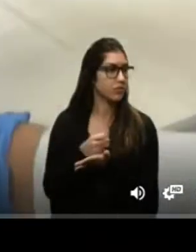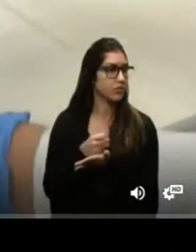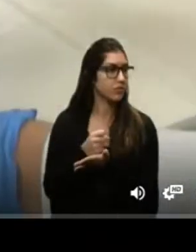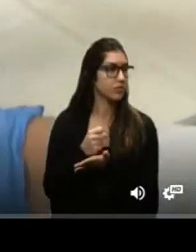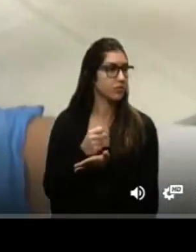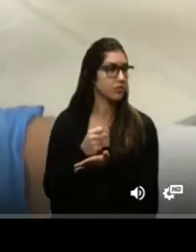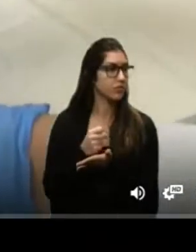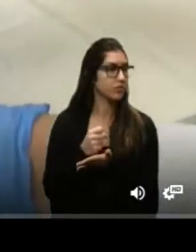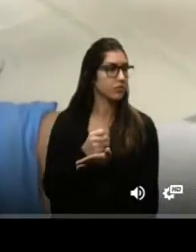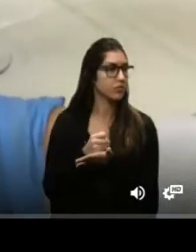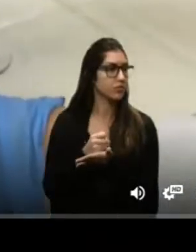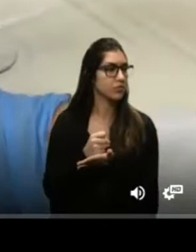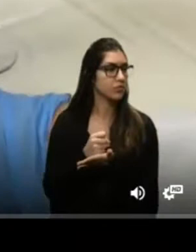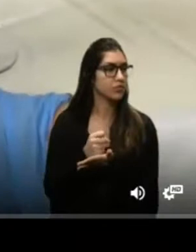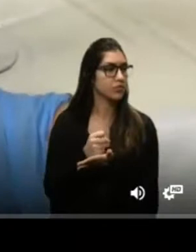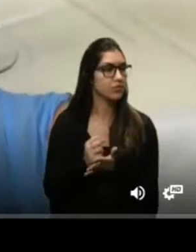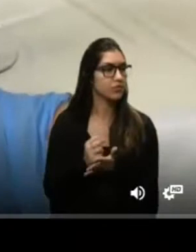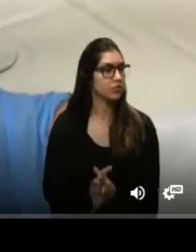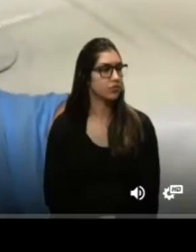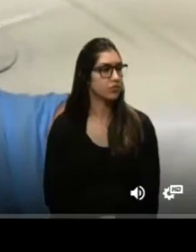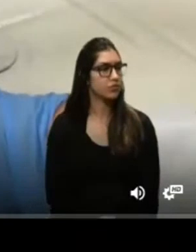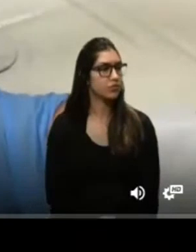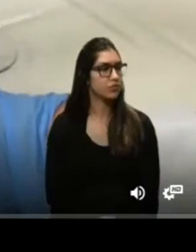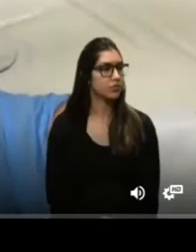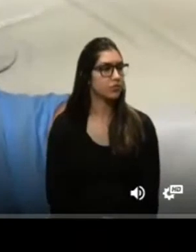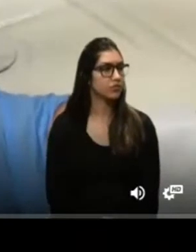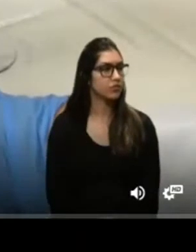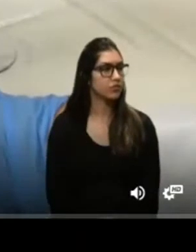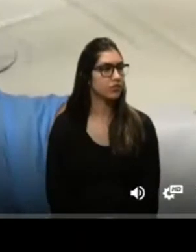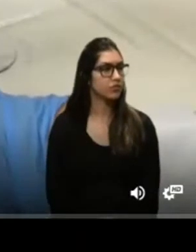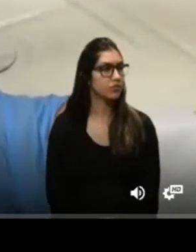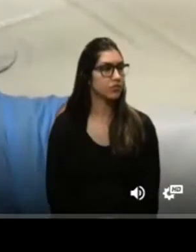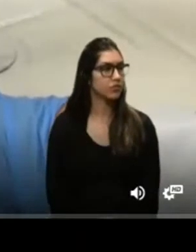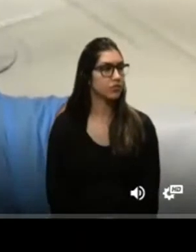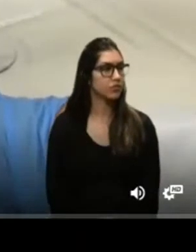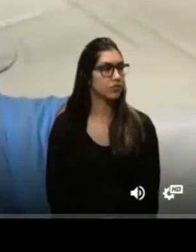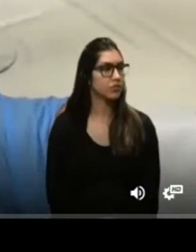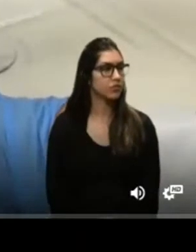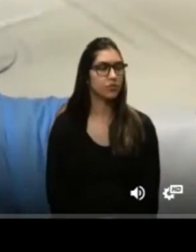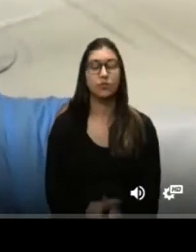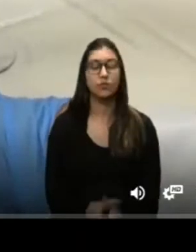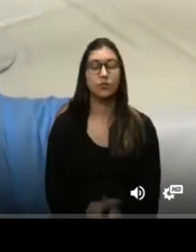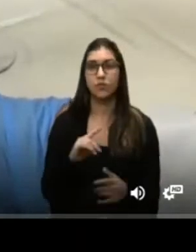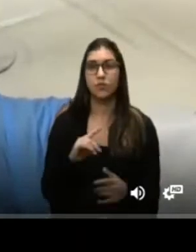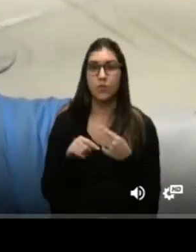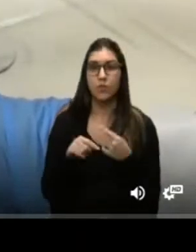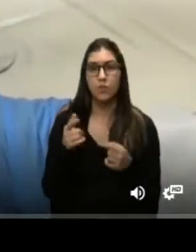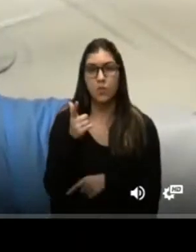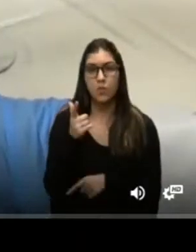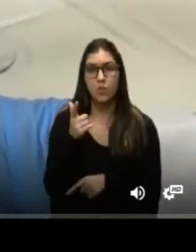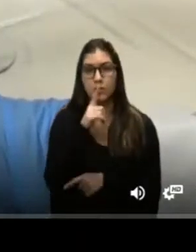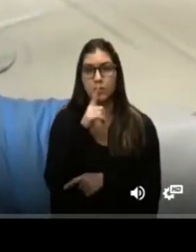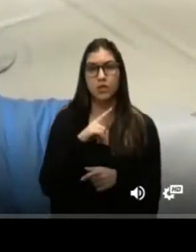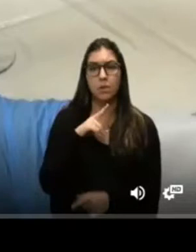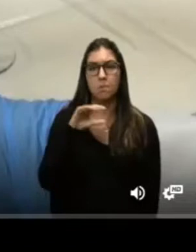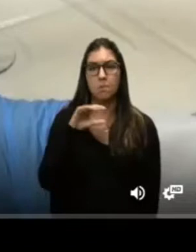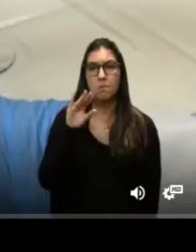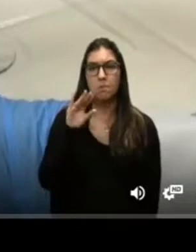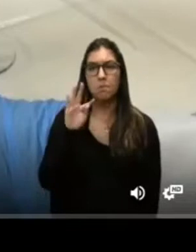Tá vendo? Tem que diminuir o tamanho do grão, porque senão não entra no capilar. Até que nós temos então um pó bem